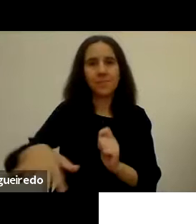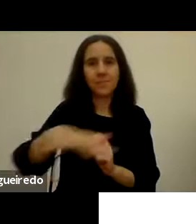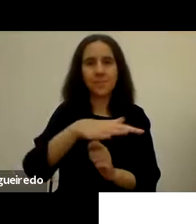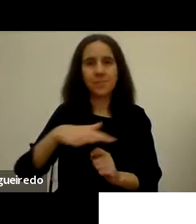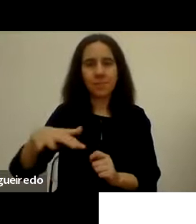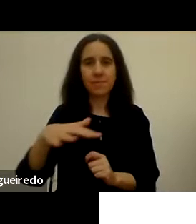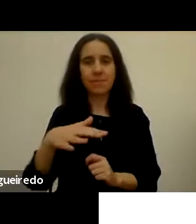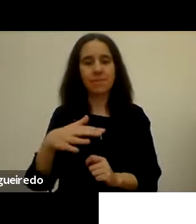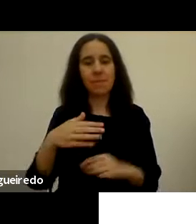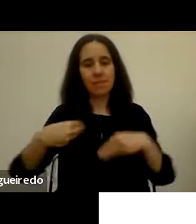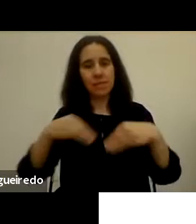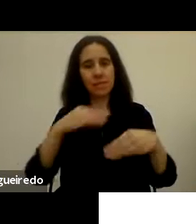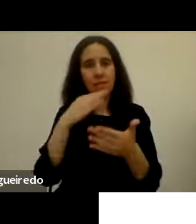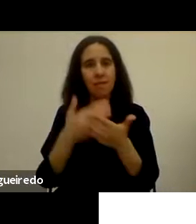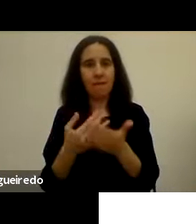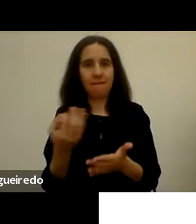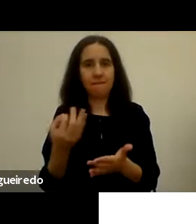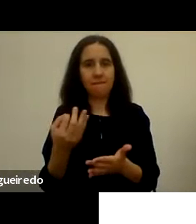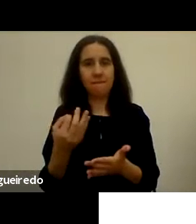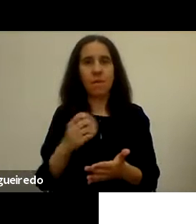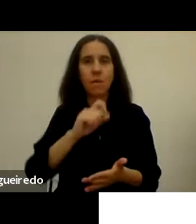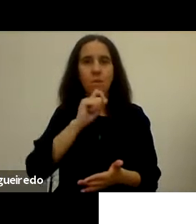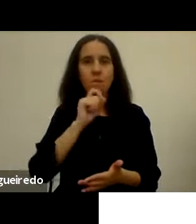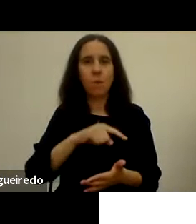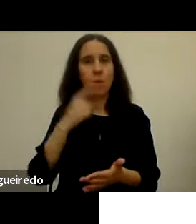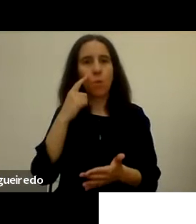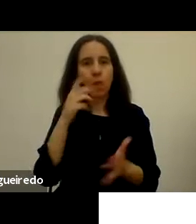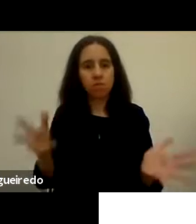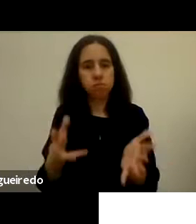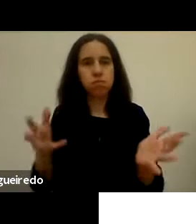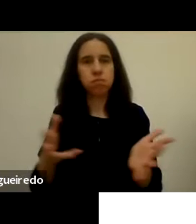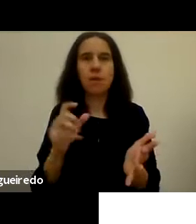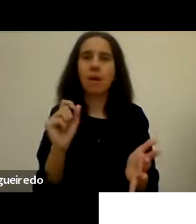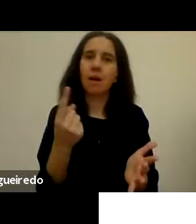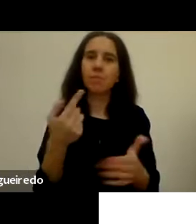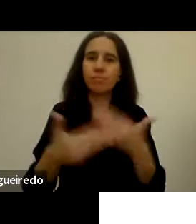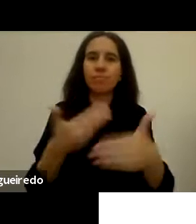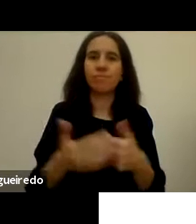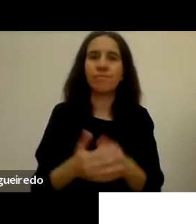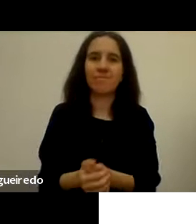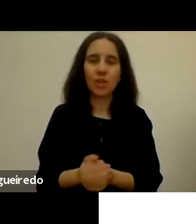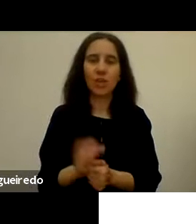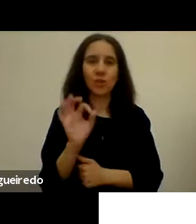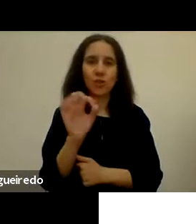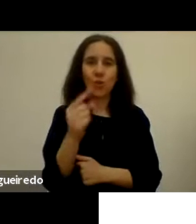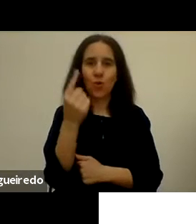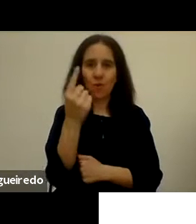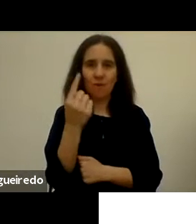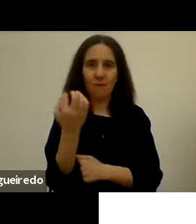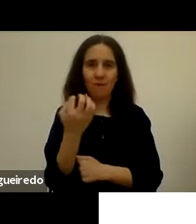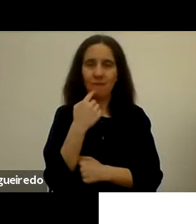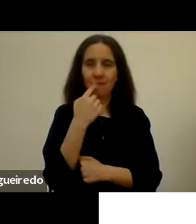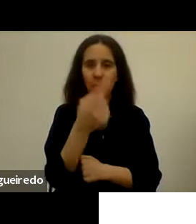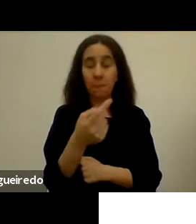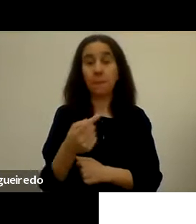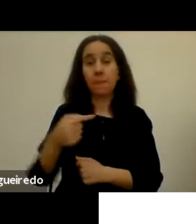e que, por força disso, também possam ajudar a produzir respostas rápidas. Só uma nota de passagem, alguns